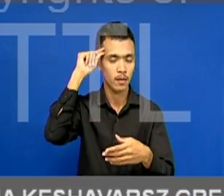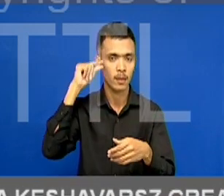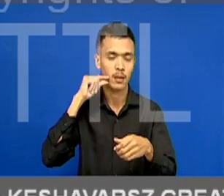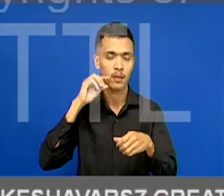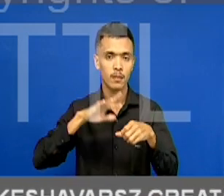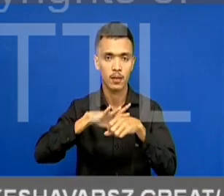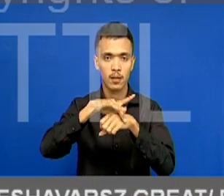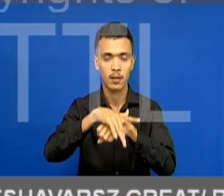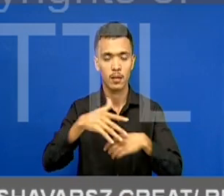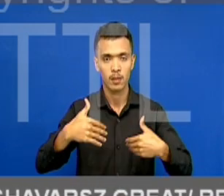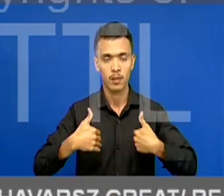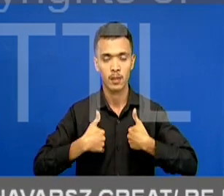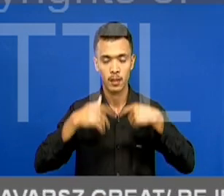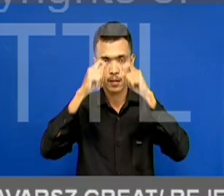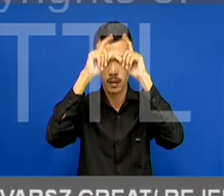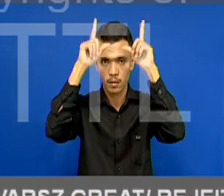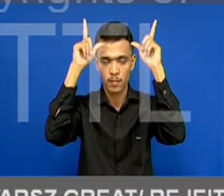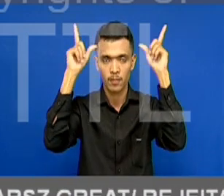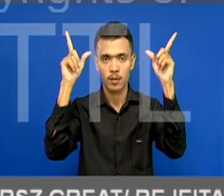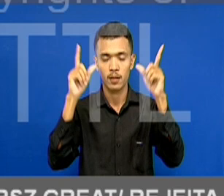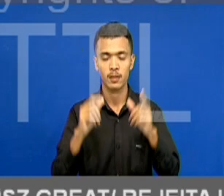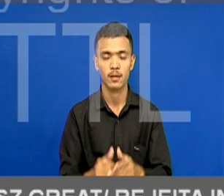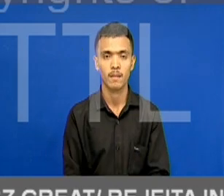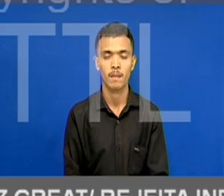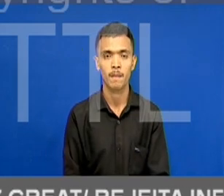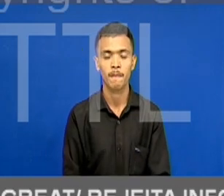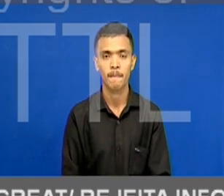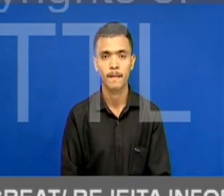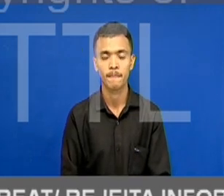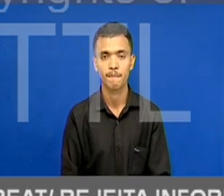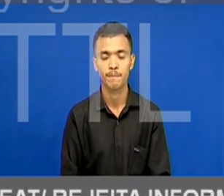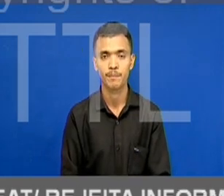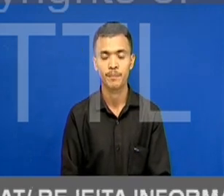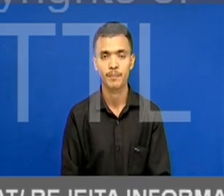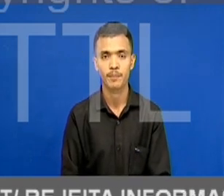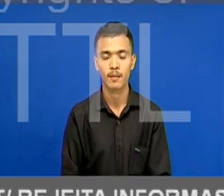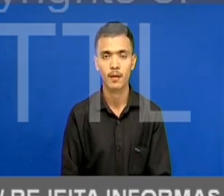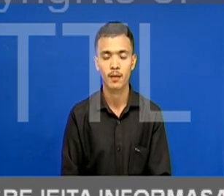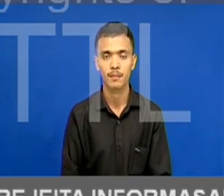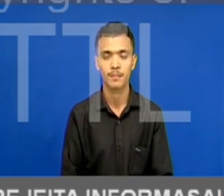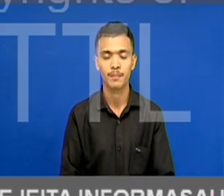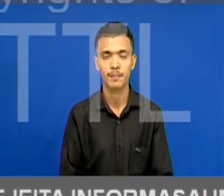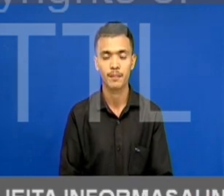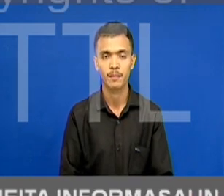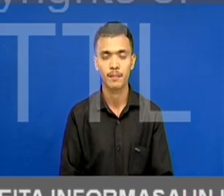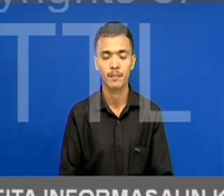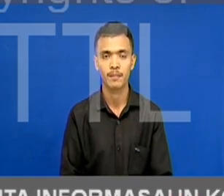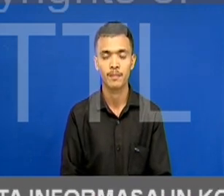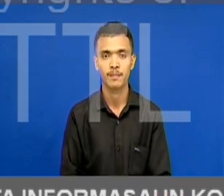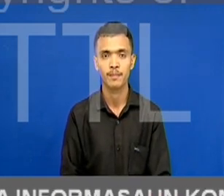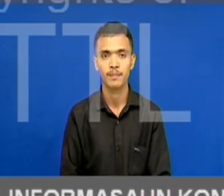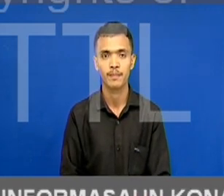en Timor-Leste. Termina esta compañía de reportaje José Belo y Stefani Salsina con Fortunato Martins, José Terreno.